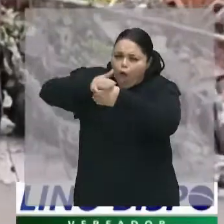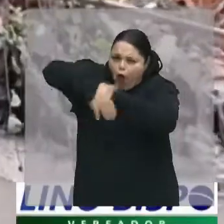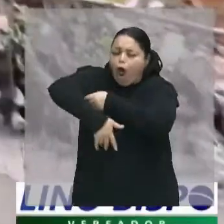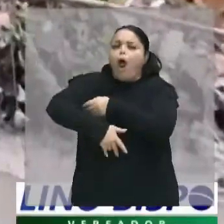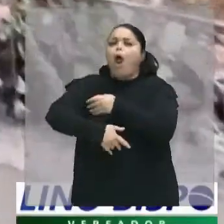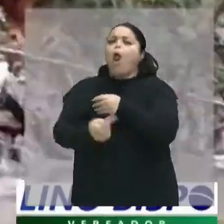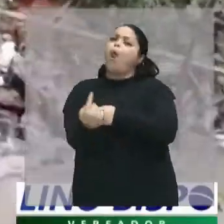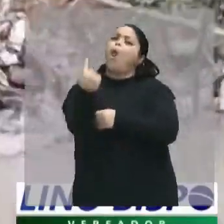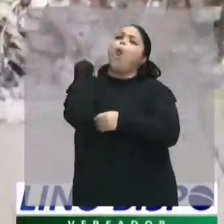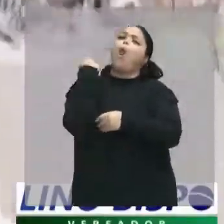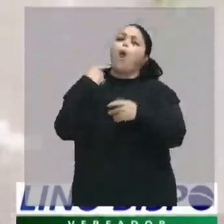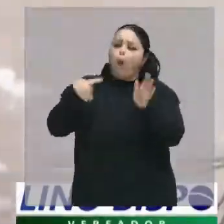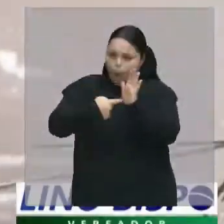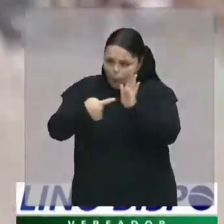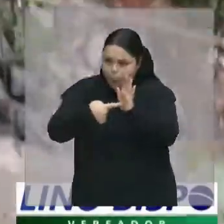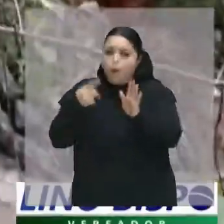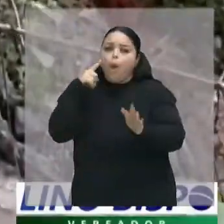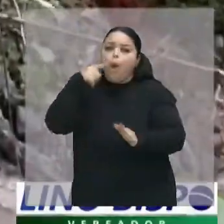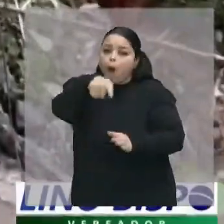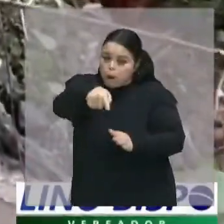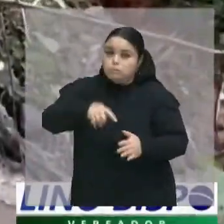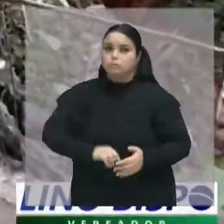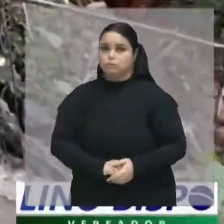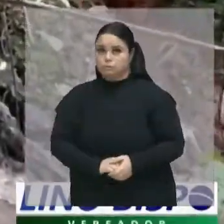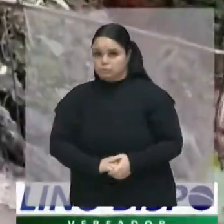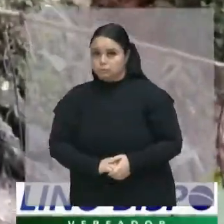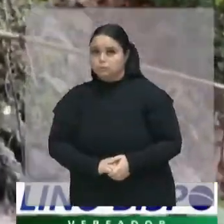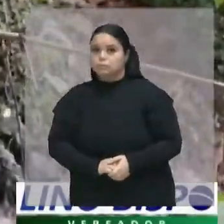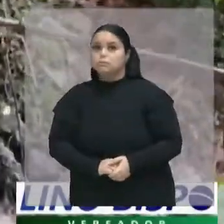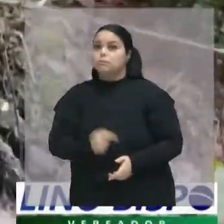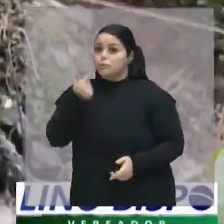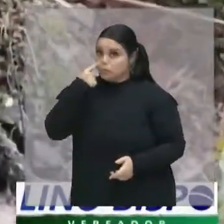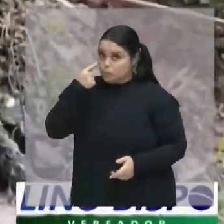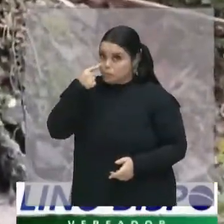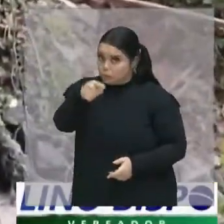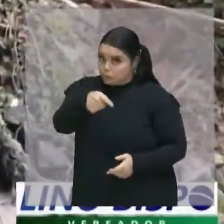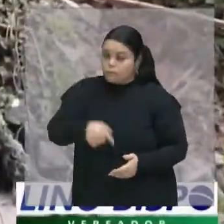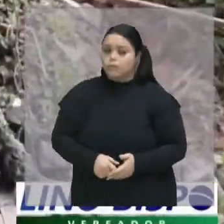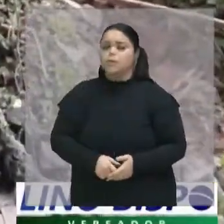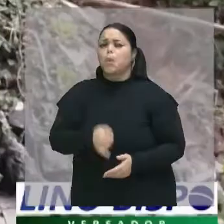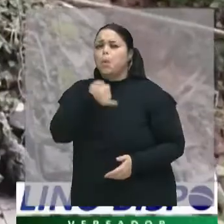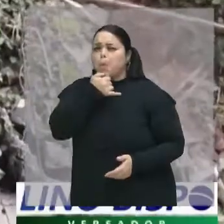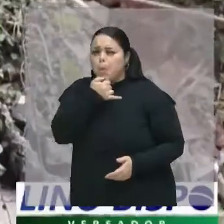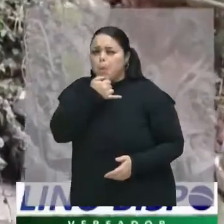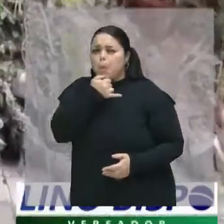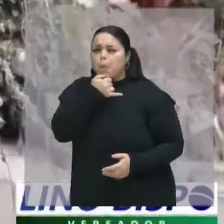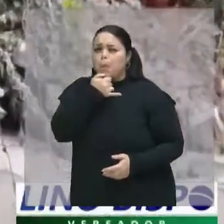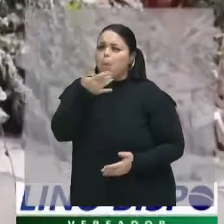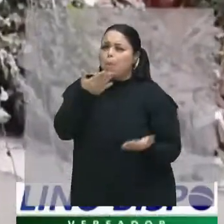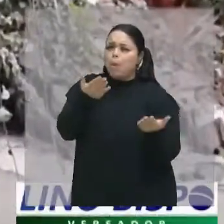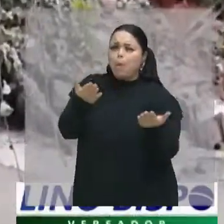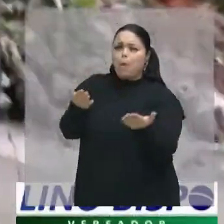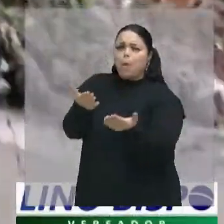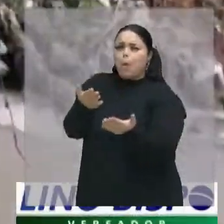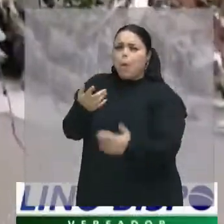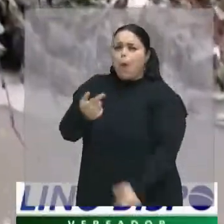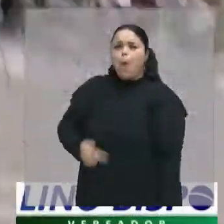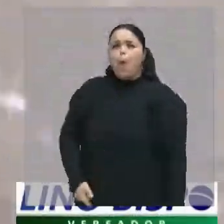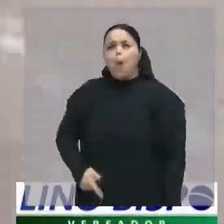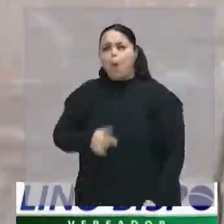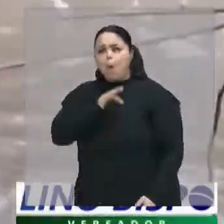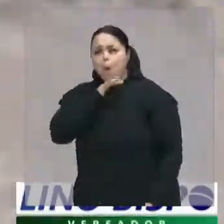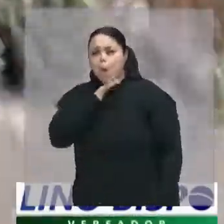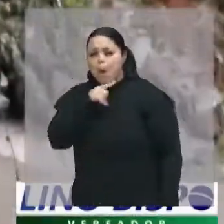denunciei lá atrás? Olha ela aqui, gente. Olha aqui. Tristeza de se ver, que coisa horrível de se